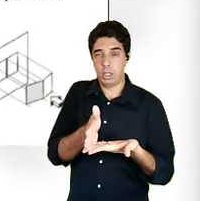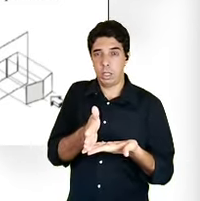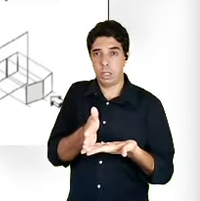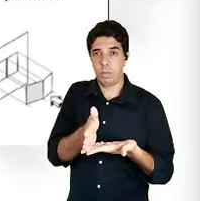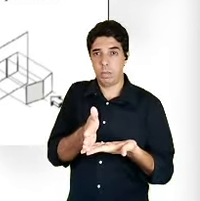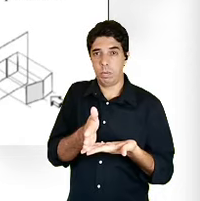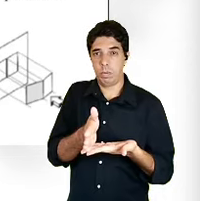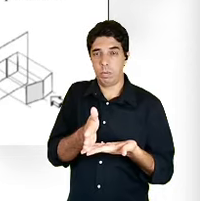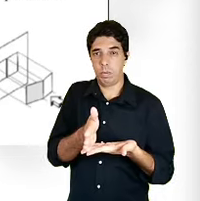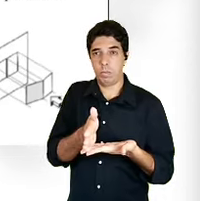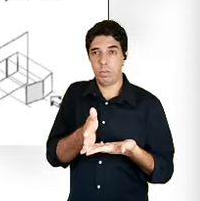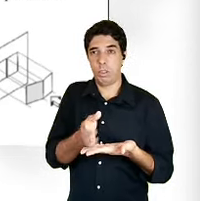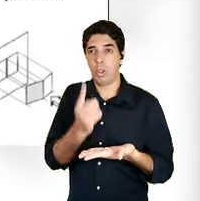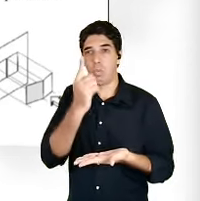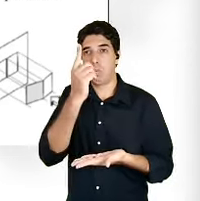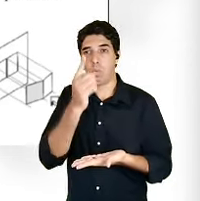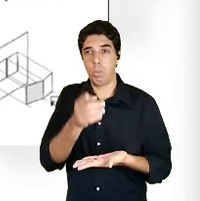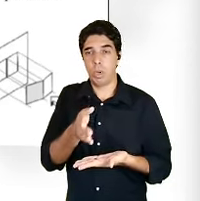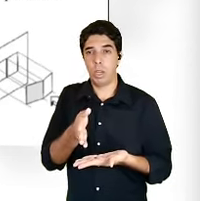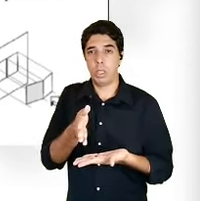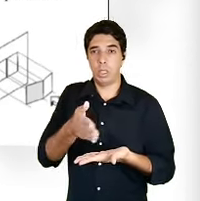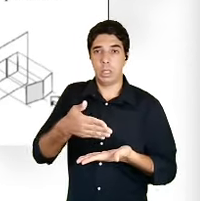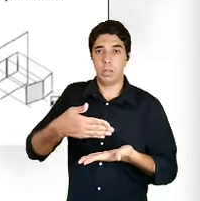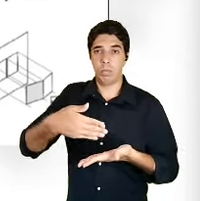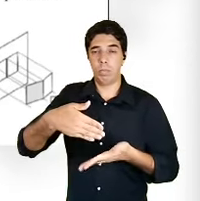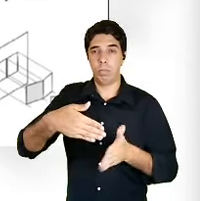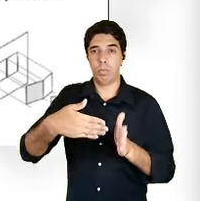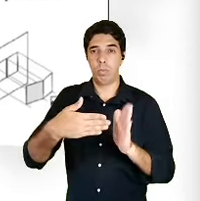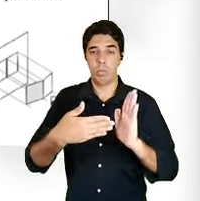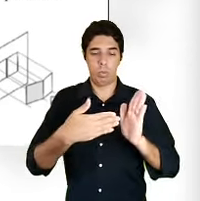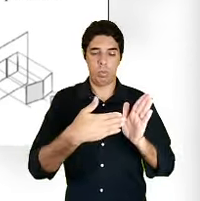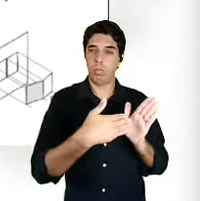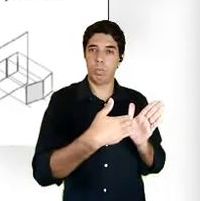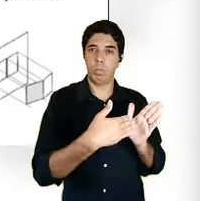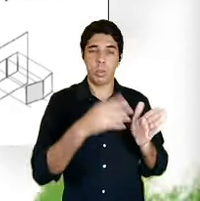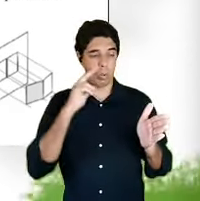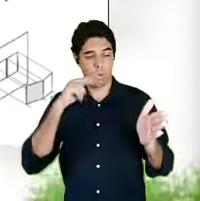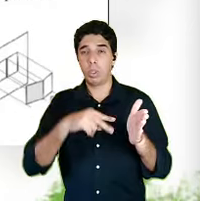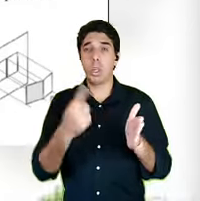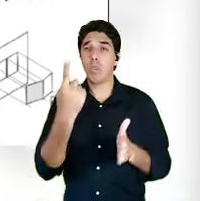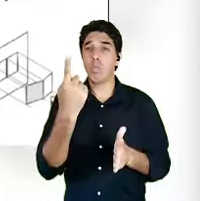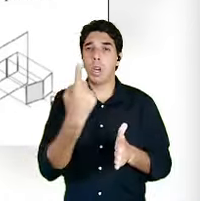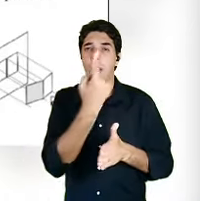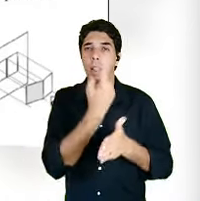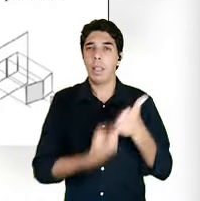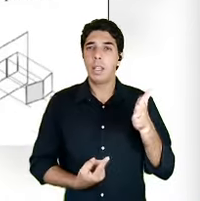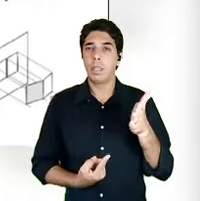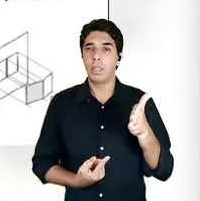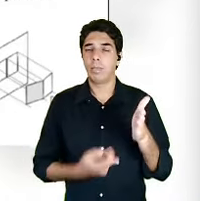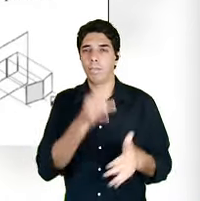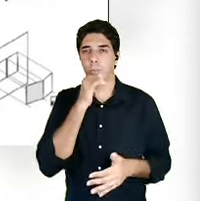uma linha. Então, você imagina como se você estivesse aqui, se fosse o observador, você estivesse a uma